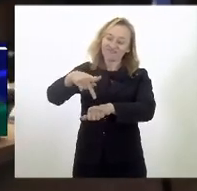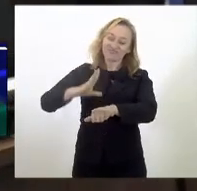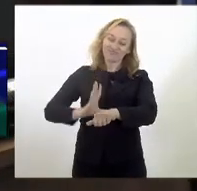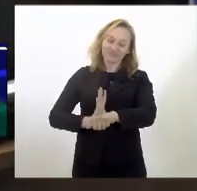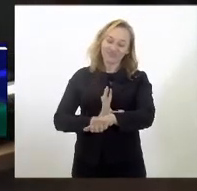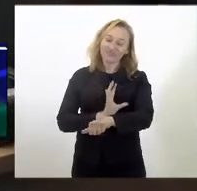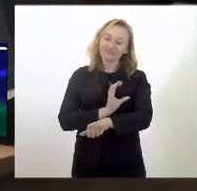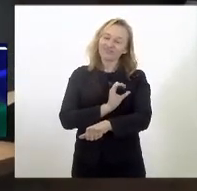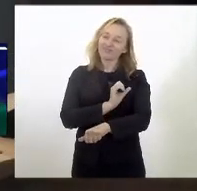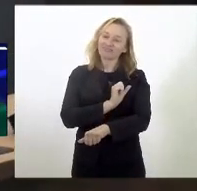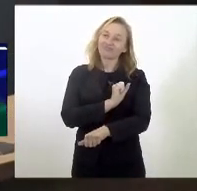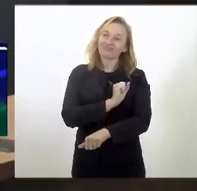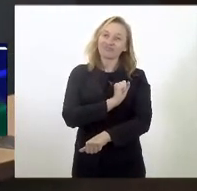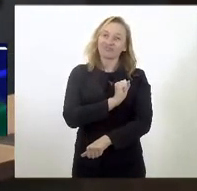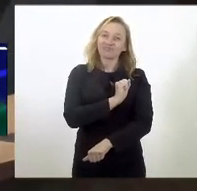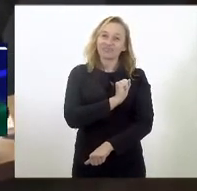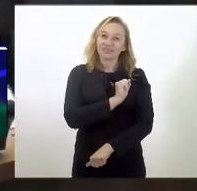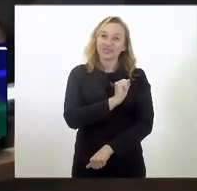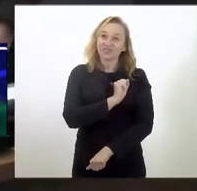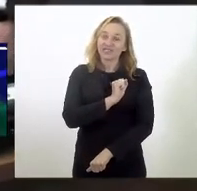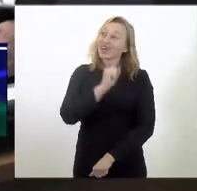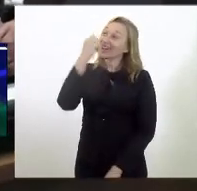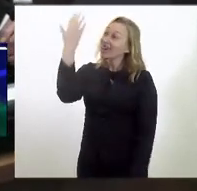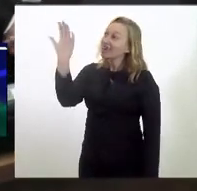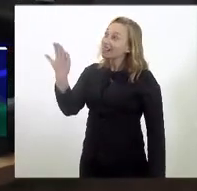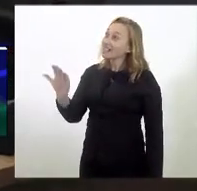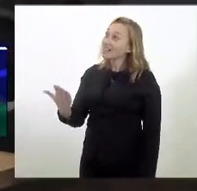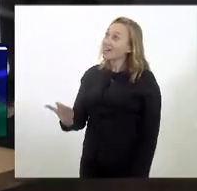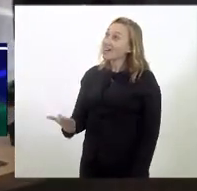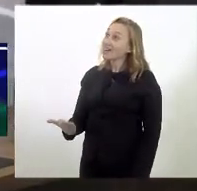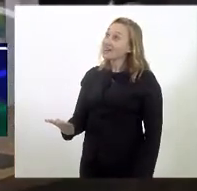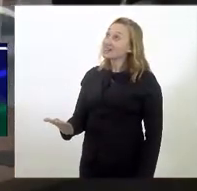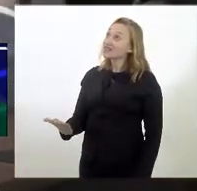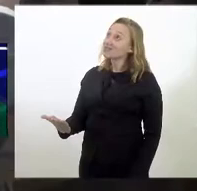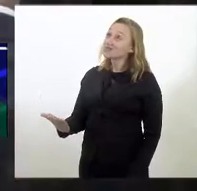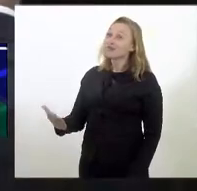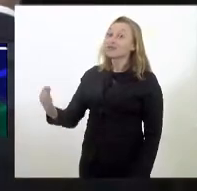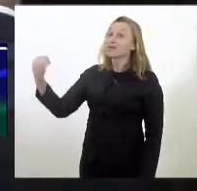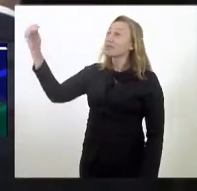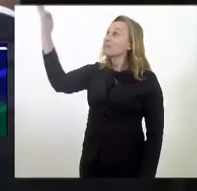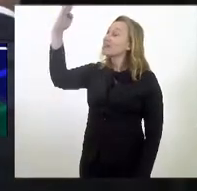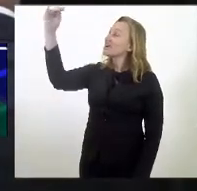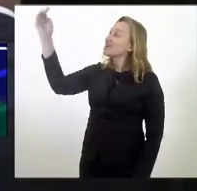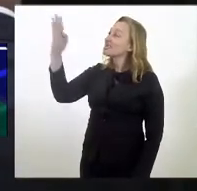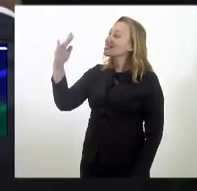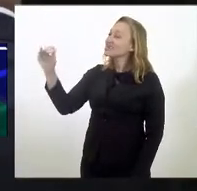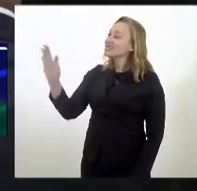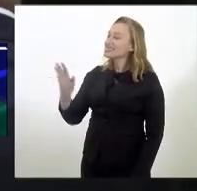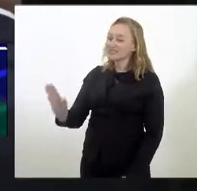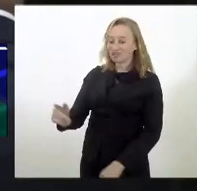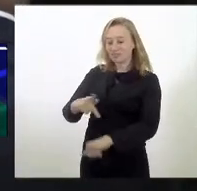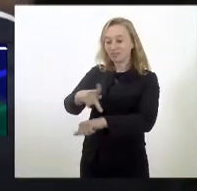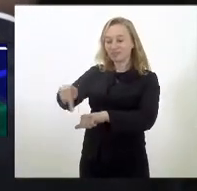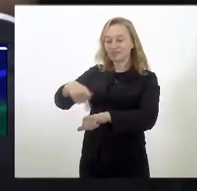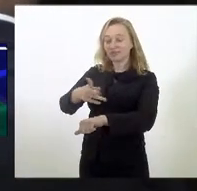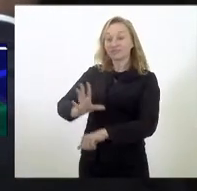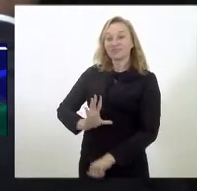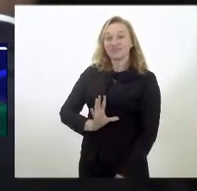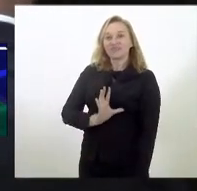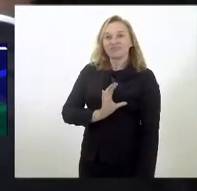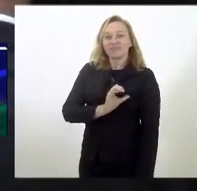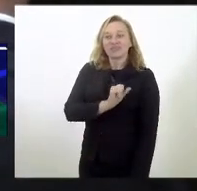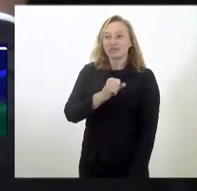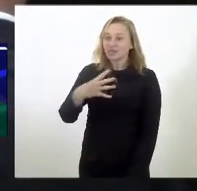Terra adorada, entre outras mil és tu, Brasil, ó pátria